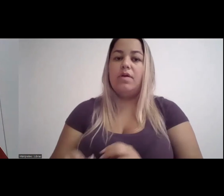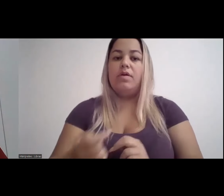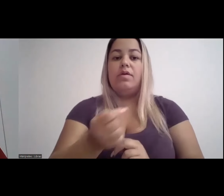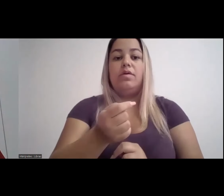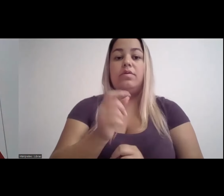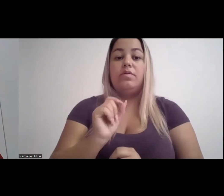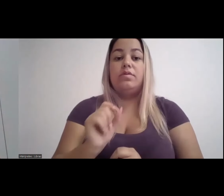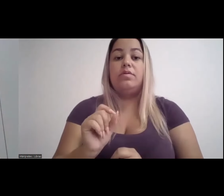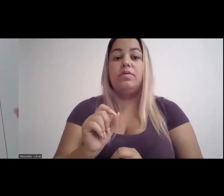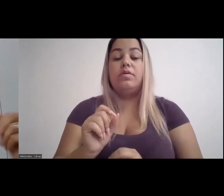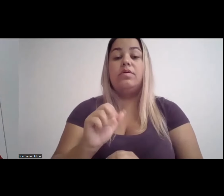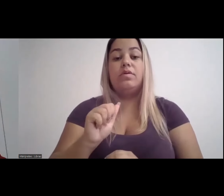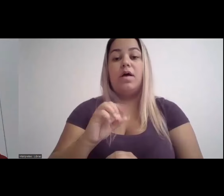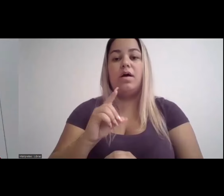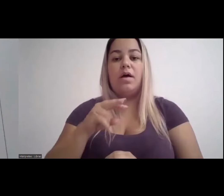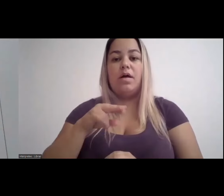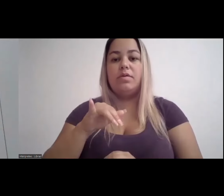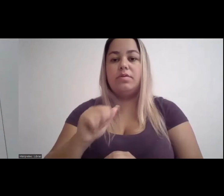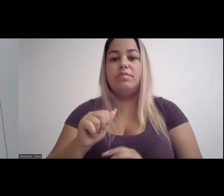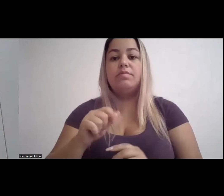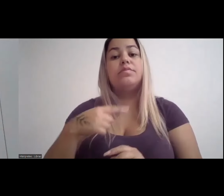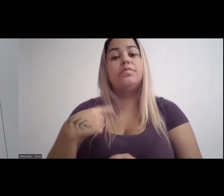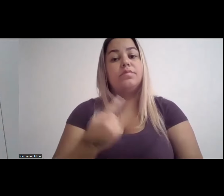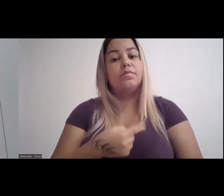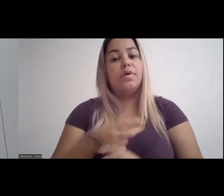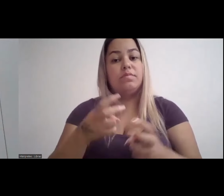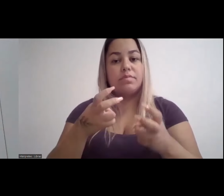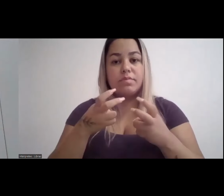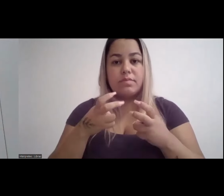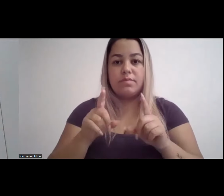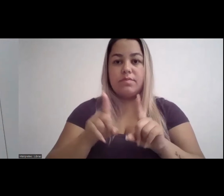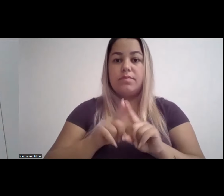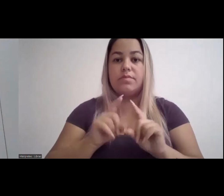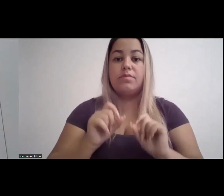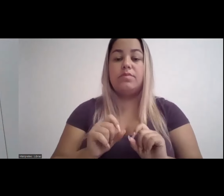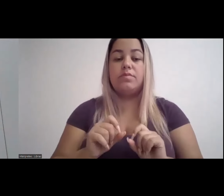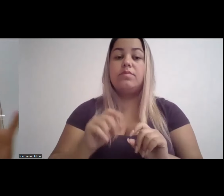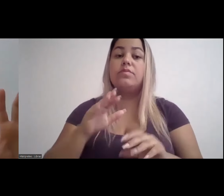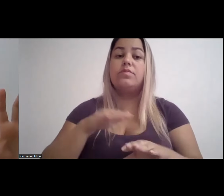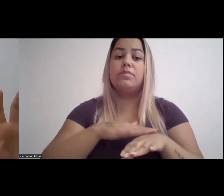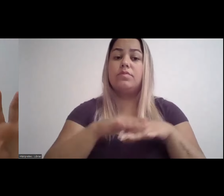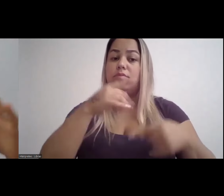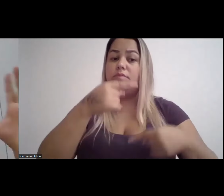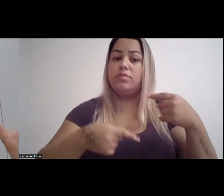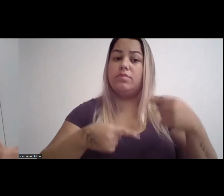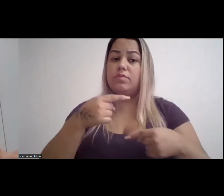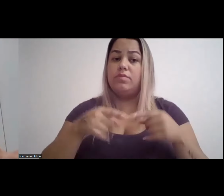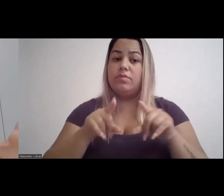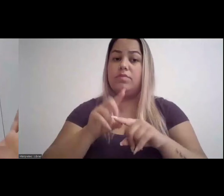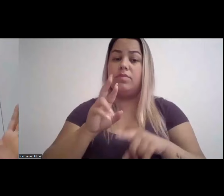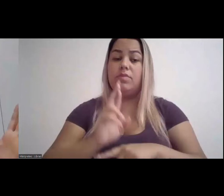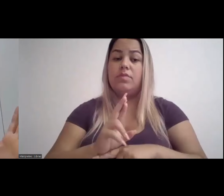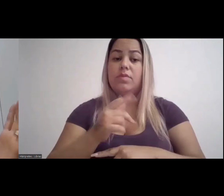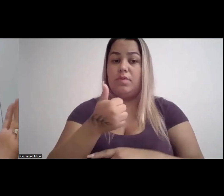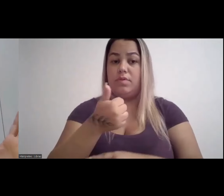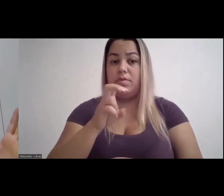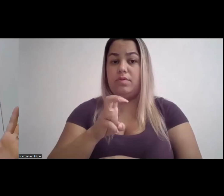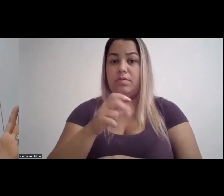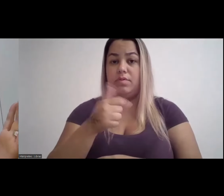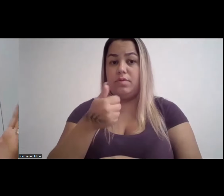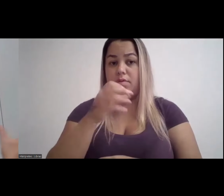da academia. E aí a gente percebeu que ao invés da gente fazer essa escuta de especialistas reservada para 10, 15 pessoas da equipe